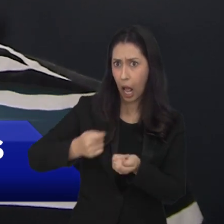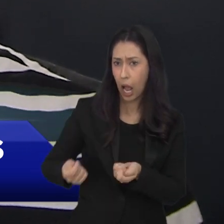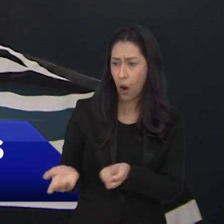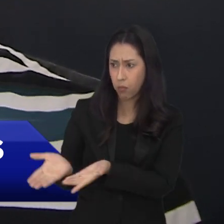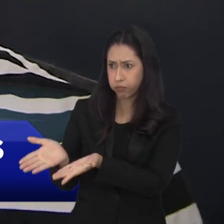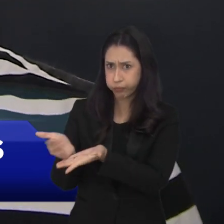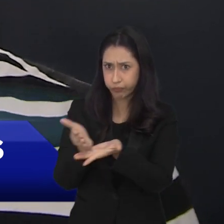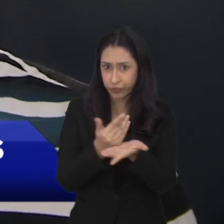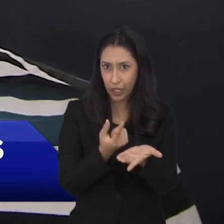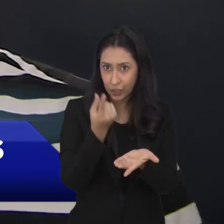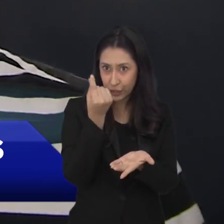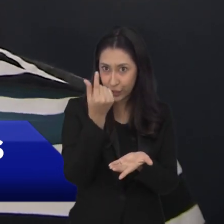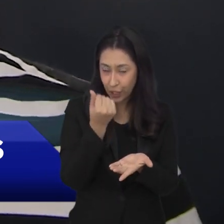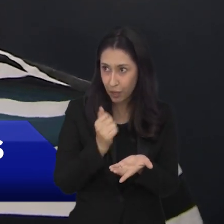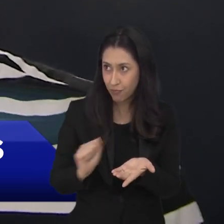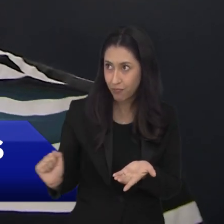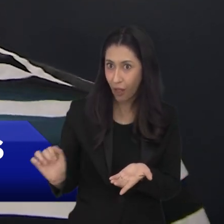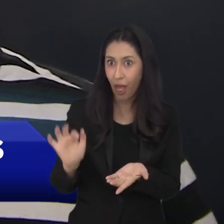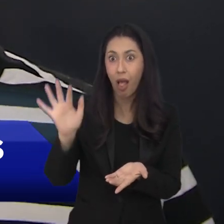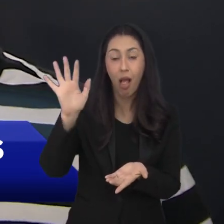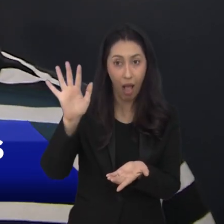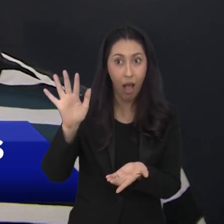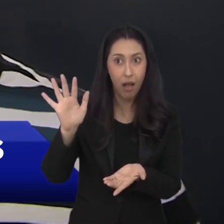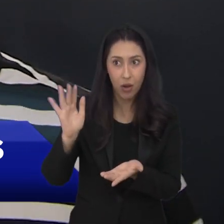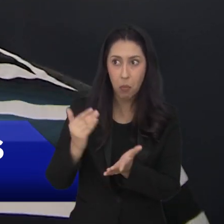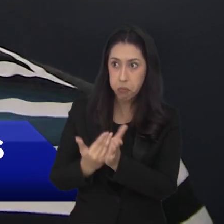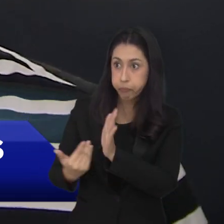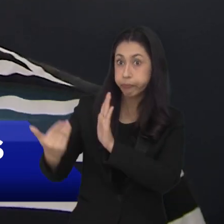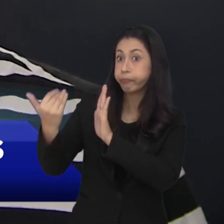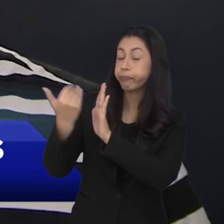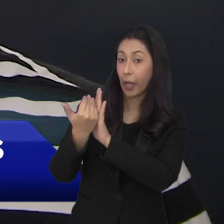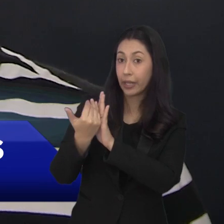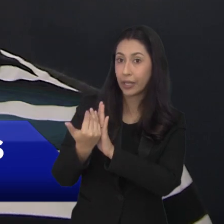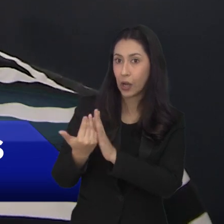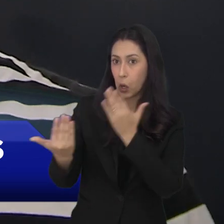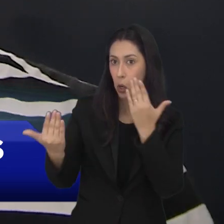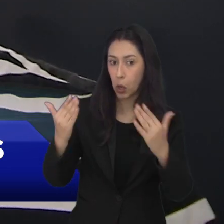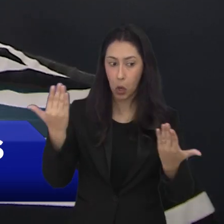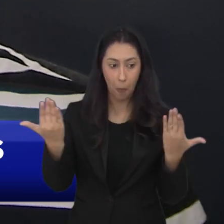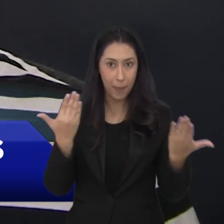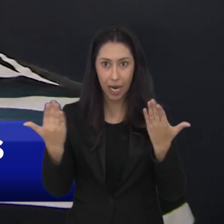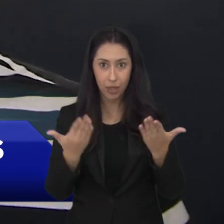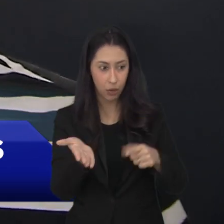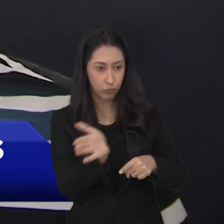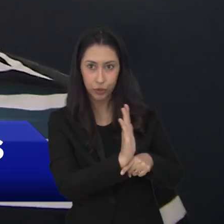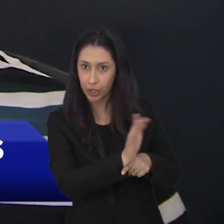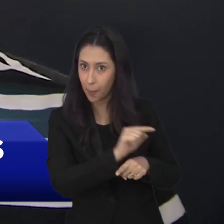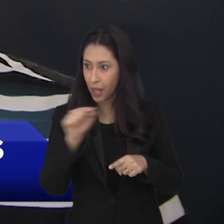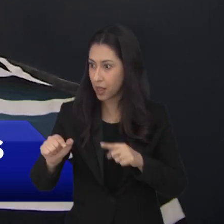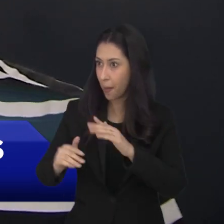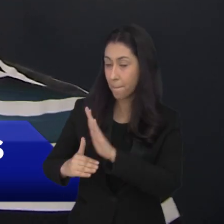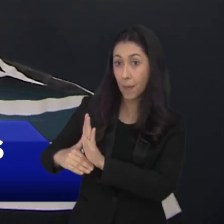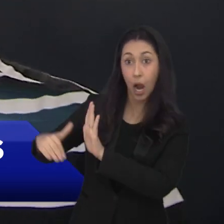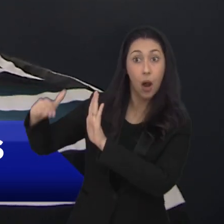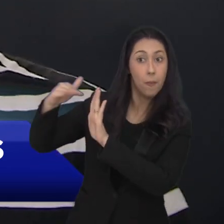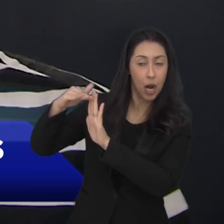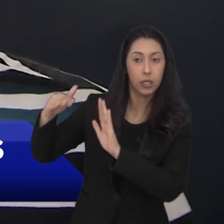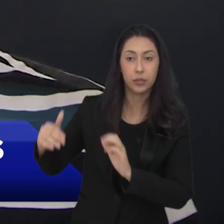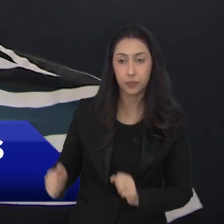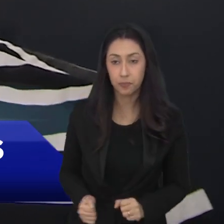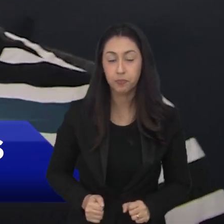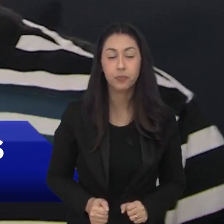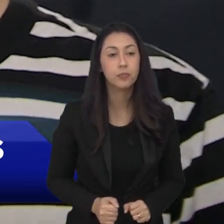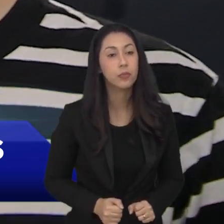lucra depois do cinema, está acima do cinema até. Então, é realmente uma indústria muito forte e que está em